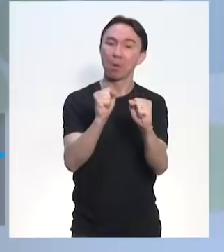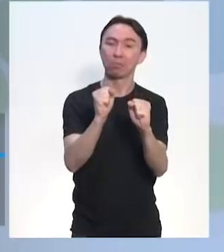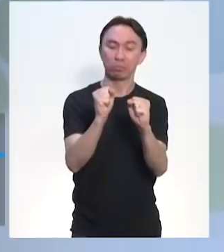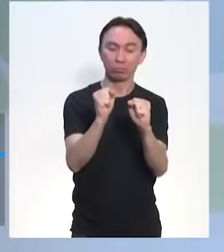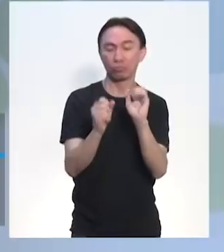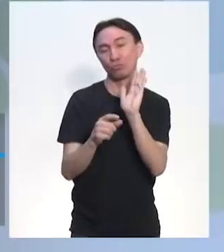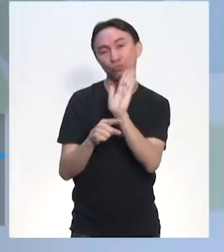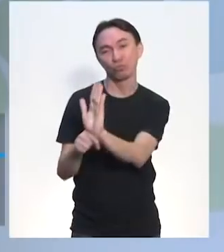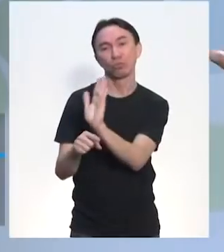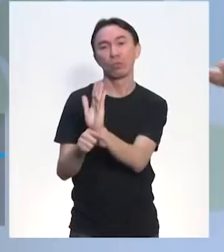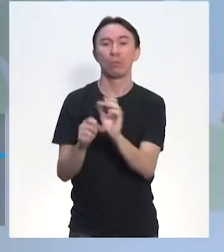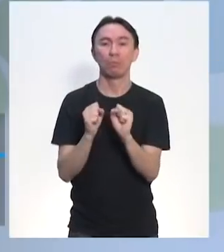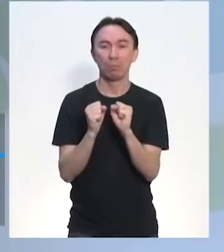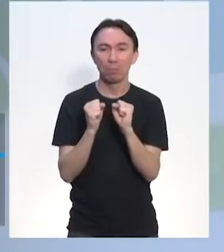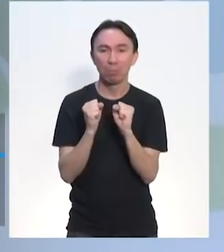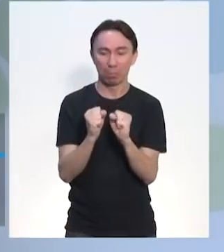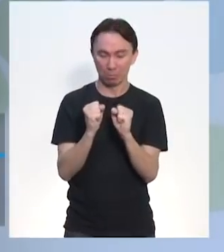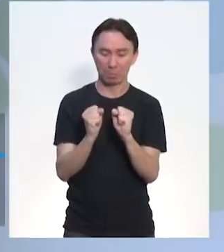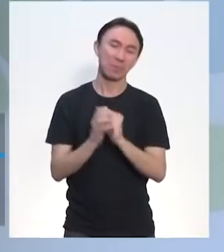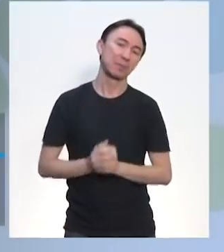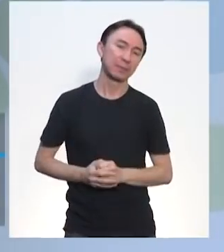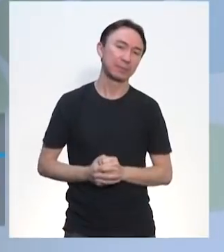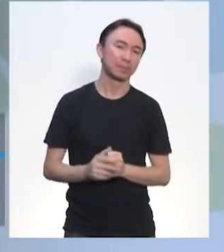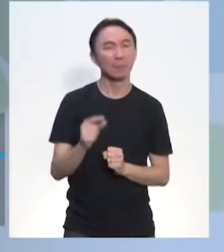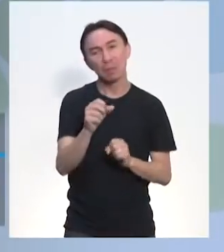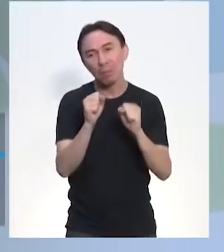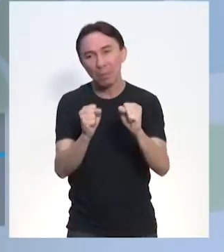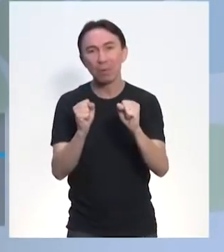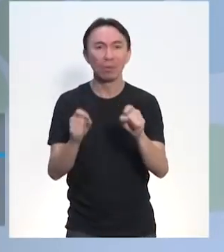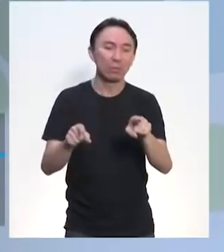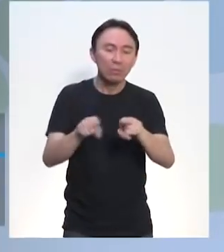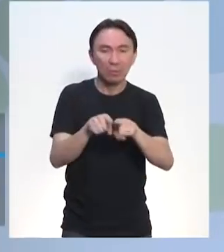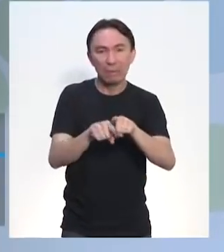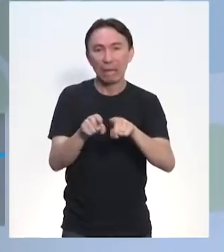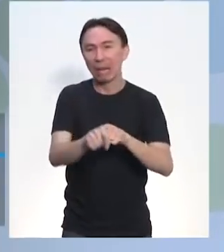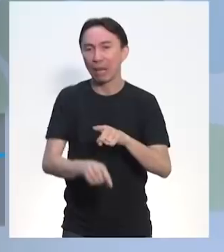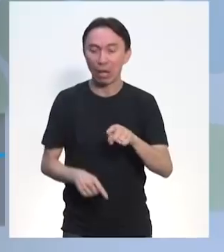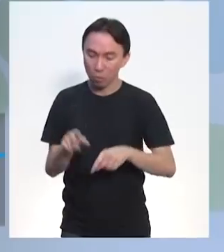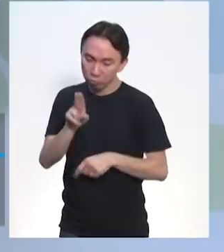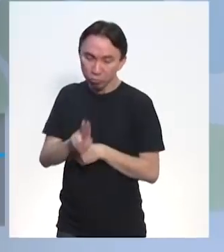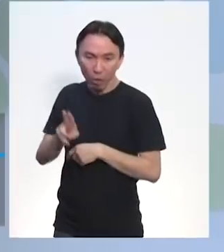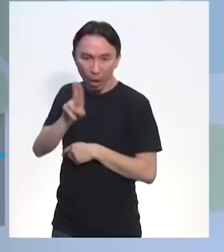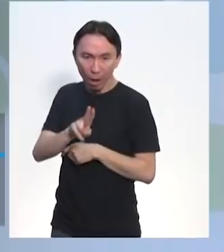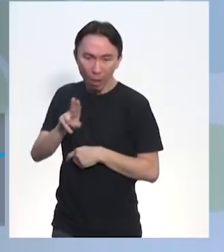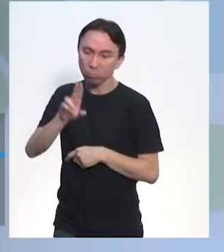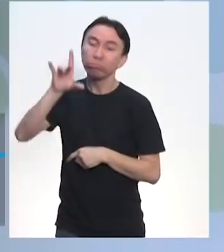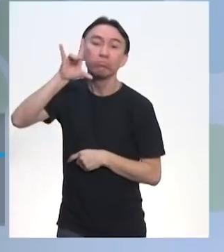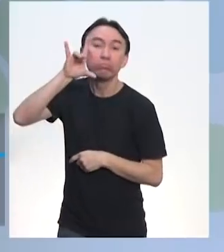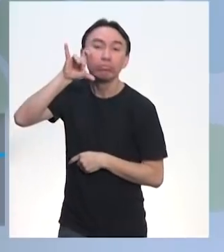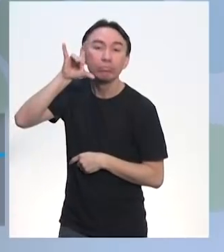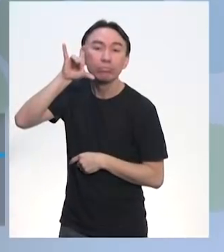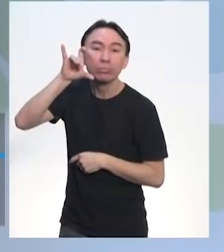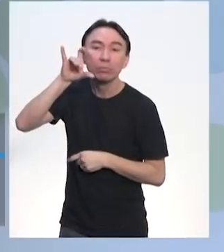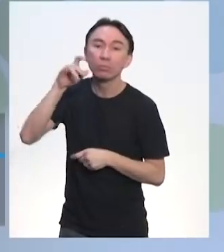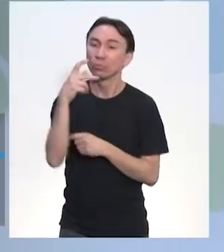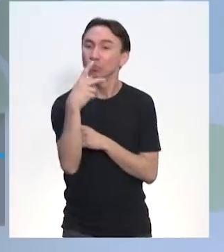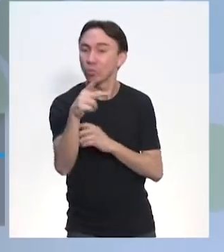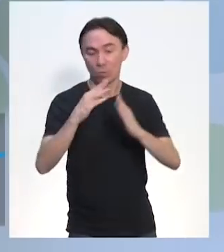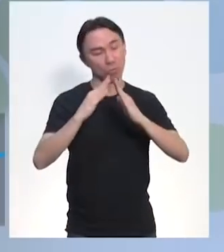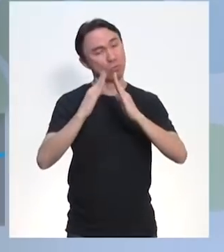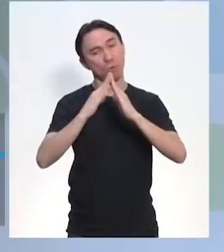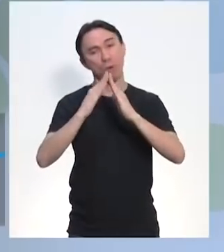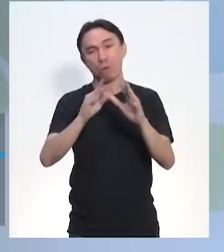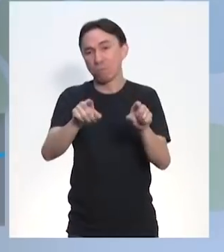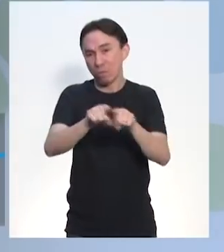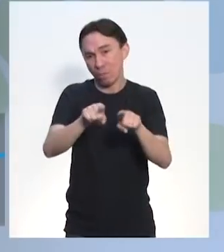da escola, de um dos Isso. integrantes, né? Não, aí no caso nós vamos precisar de um. Você tem que utilizar um